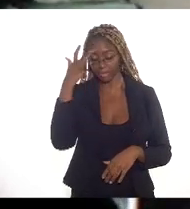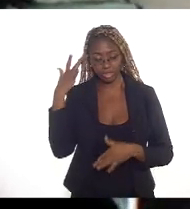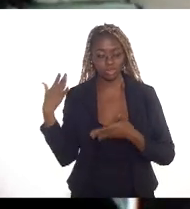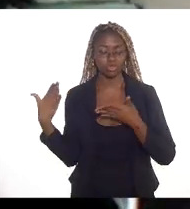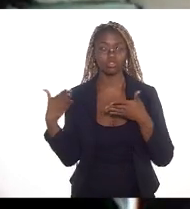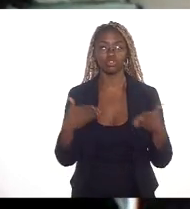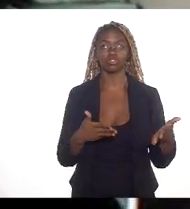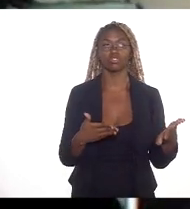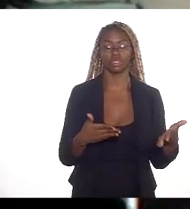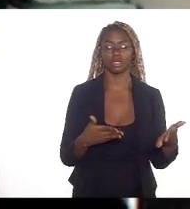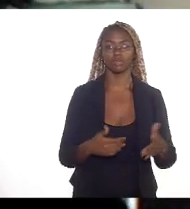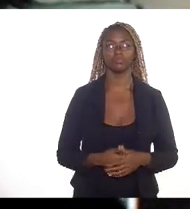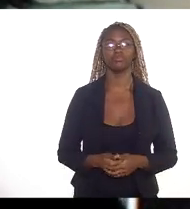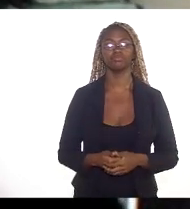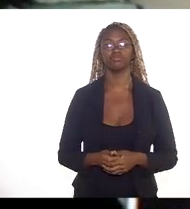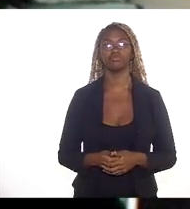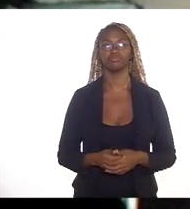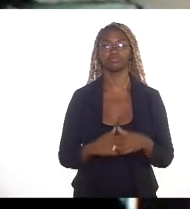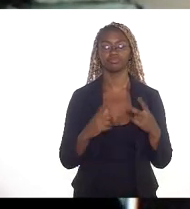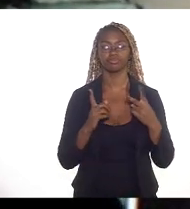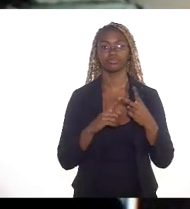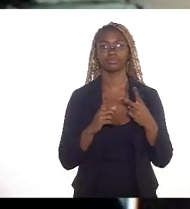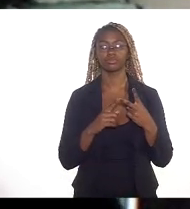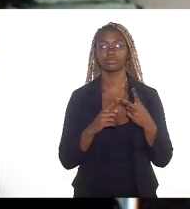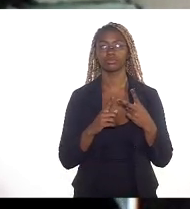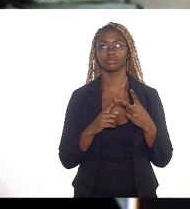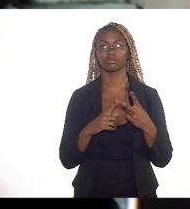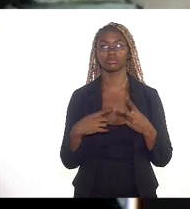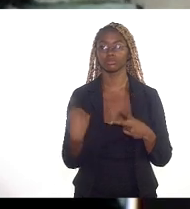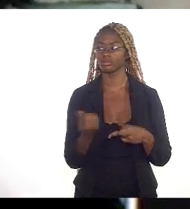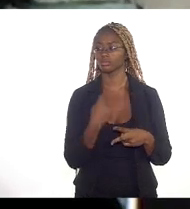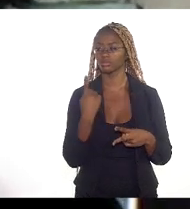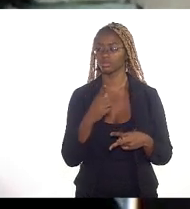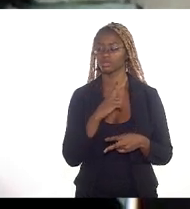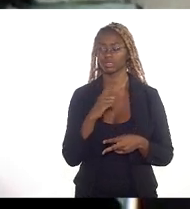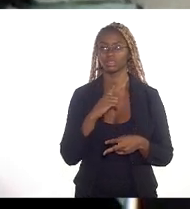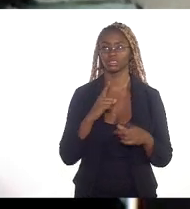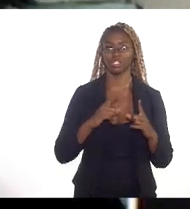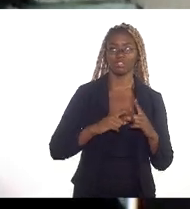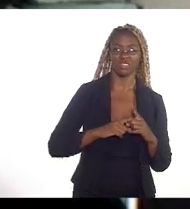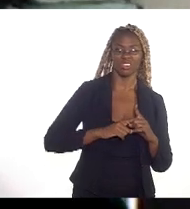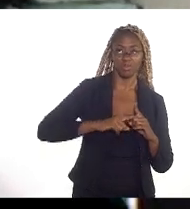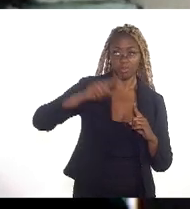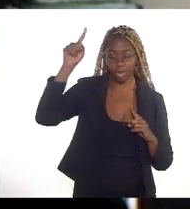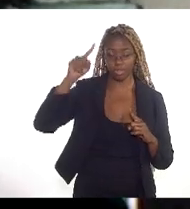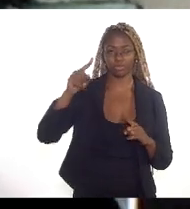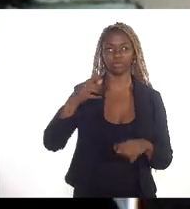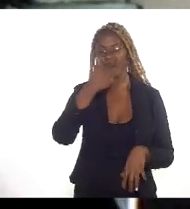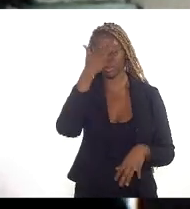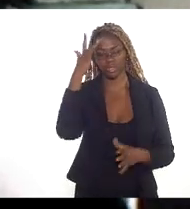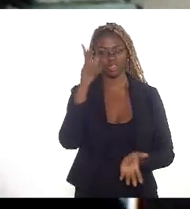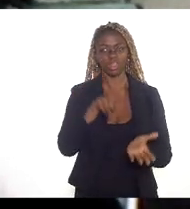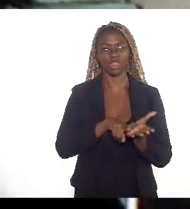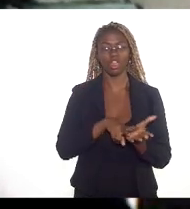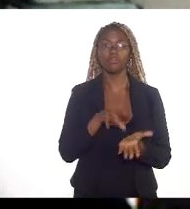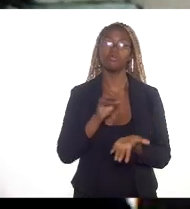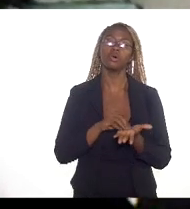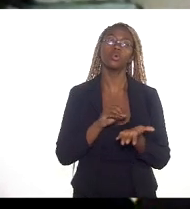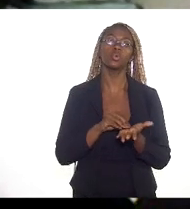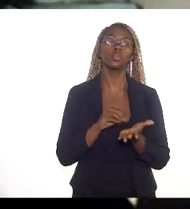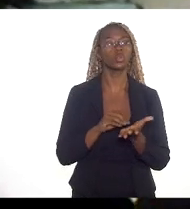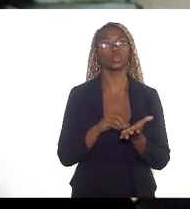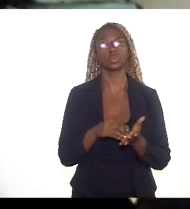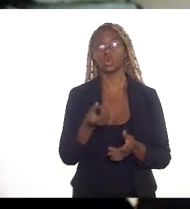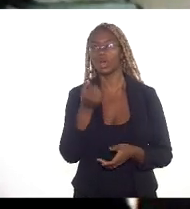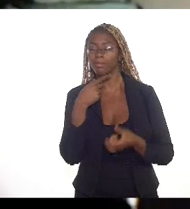demandar internação. Segundo, porque quando a gente atingiu o pico de internações, faltaram insumos para garantir